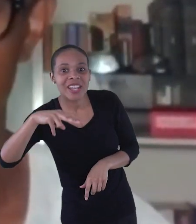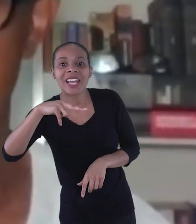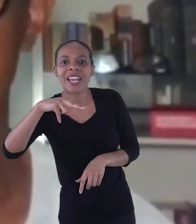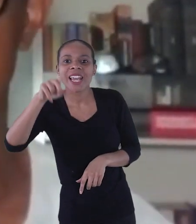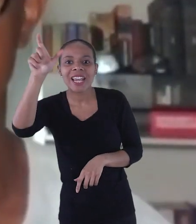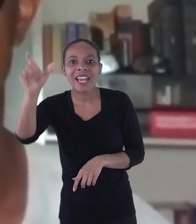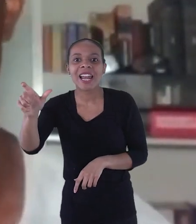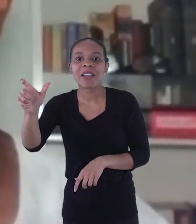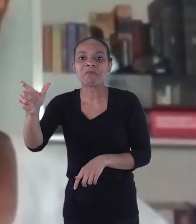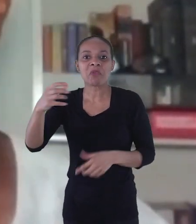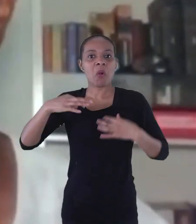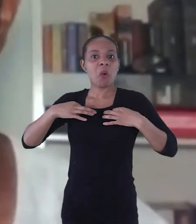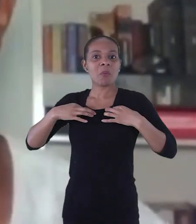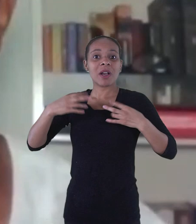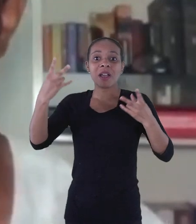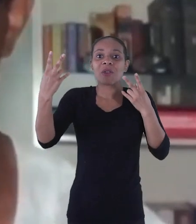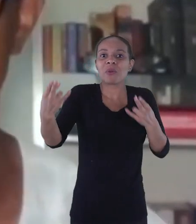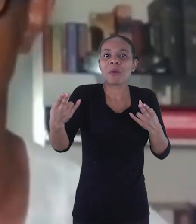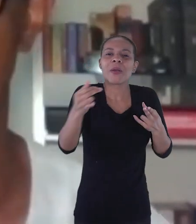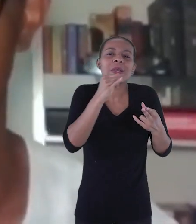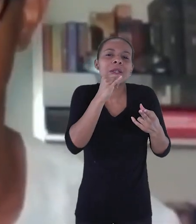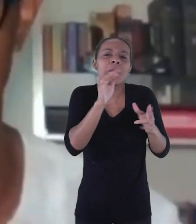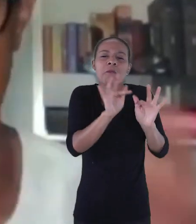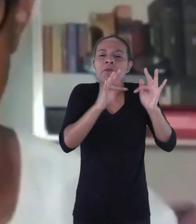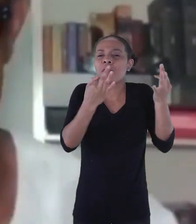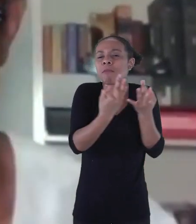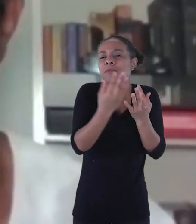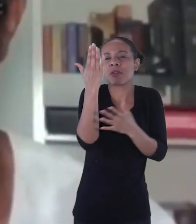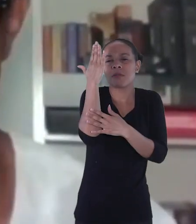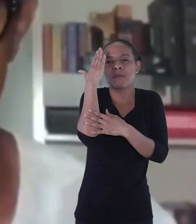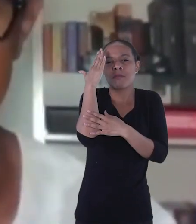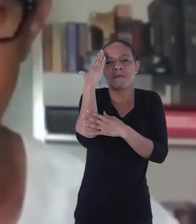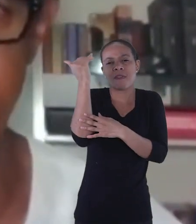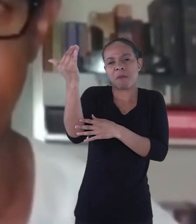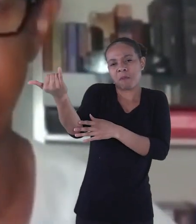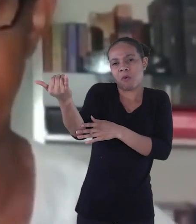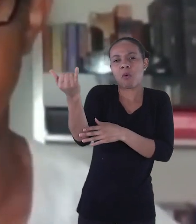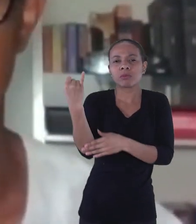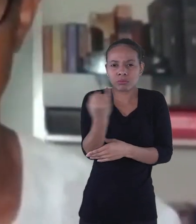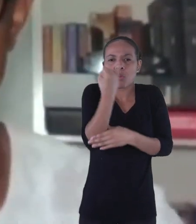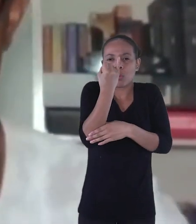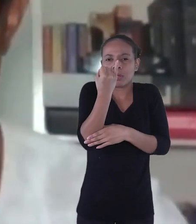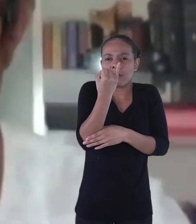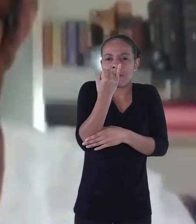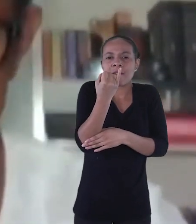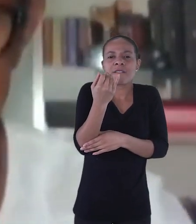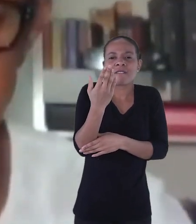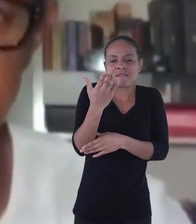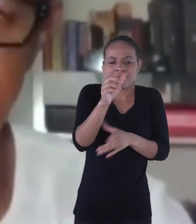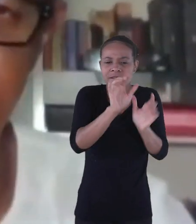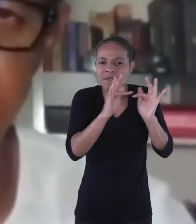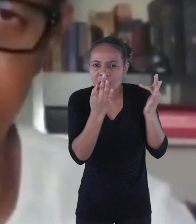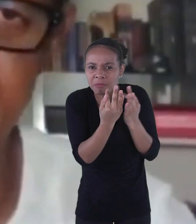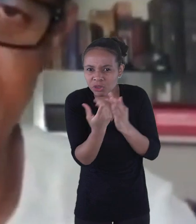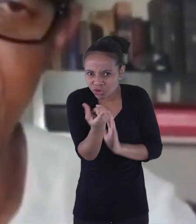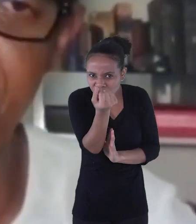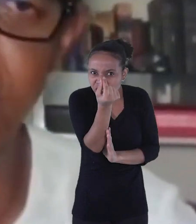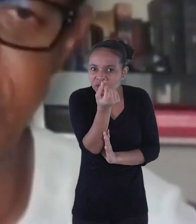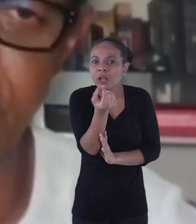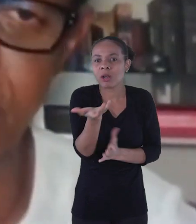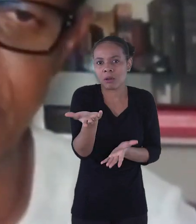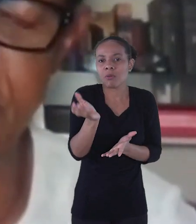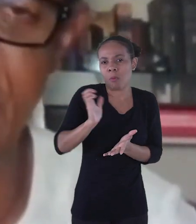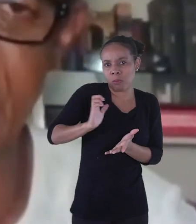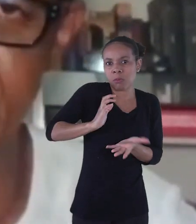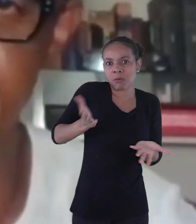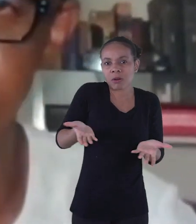E aí eu falo mulheres, tipo a família Matarazzo, né? Enfim, quem realmente tinha dinheiro. Para vocês terem ideia, quer dizer, a Carolina